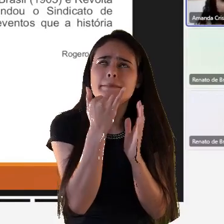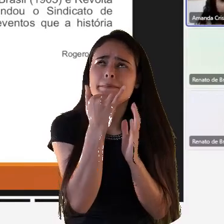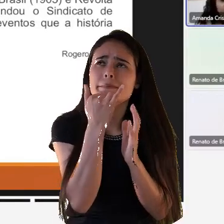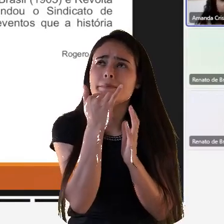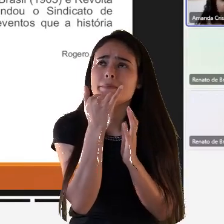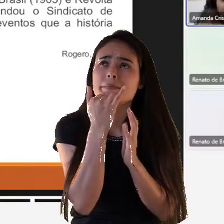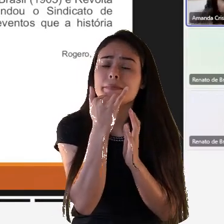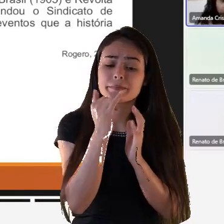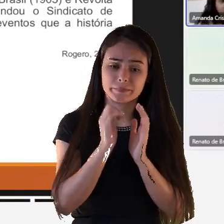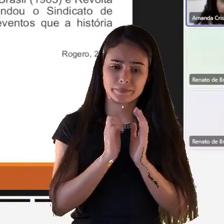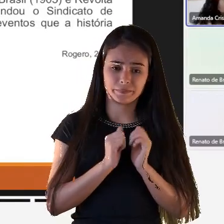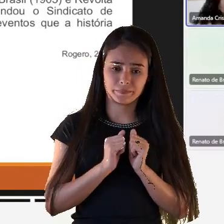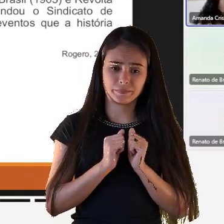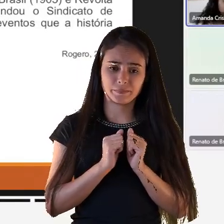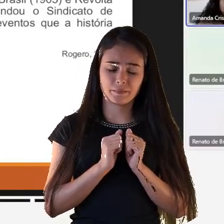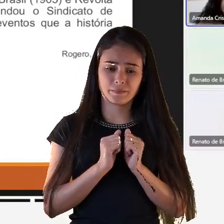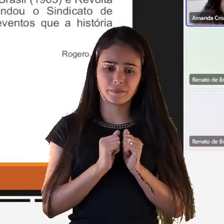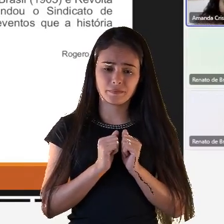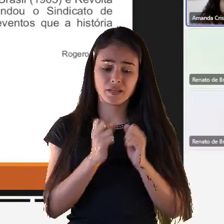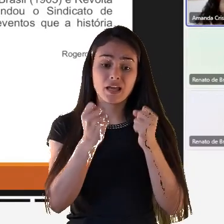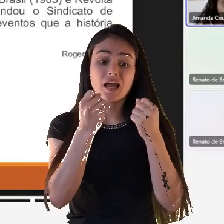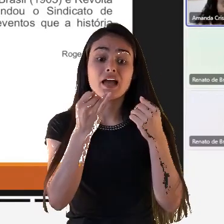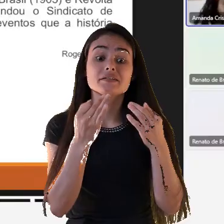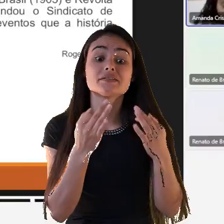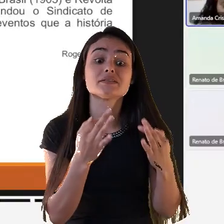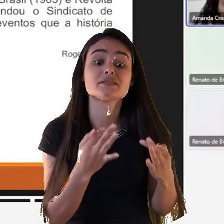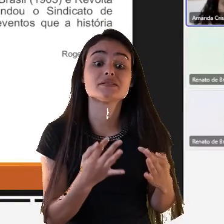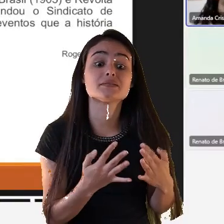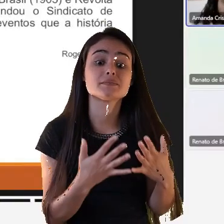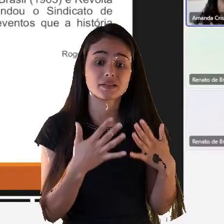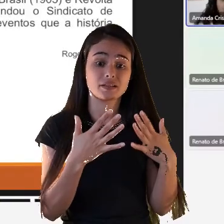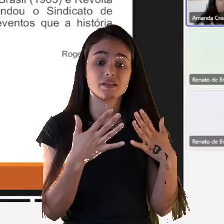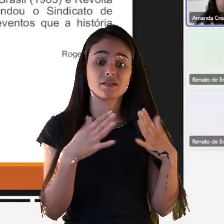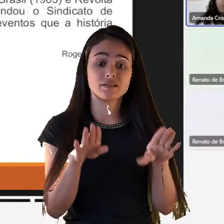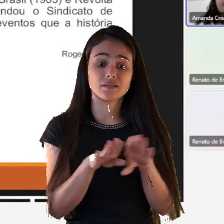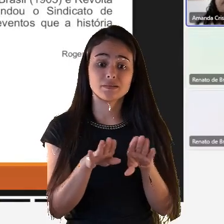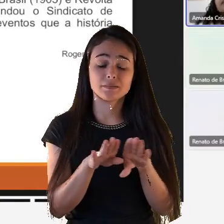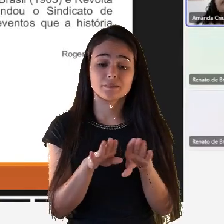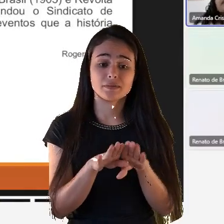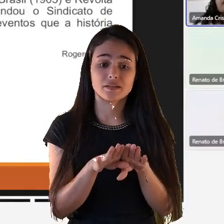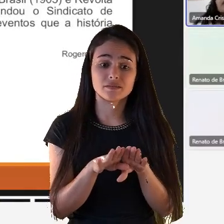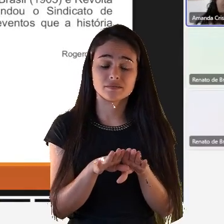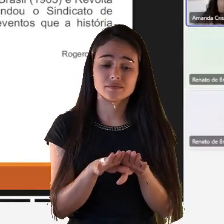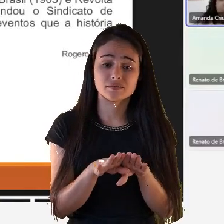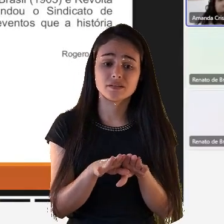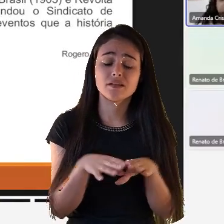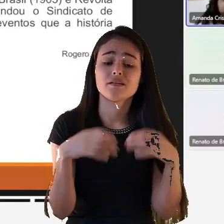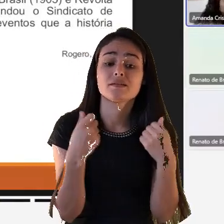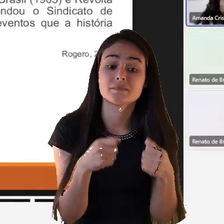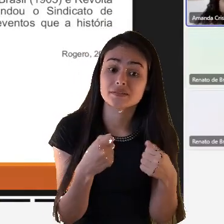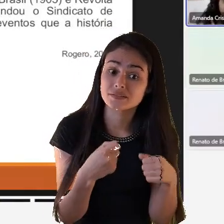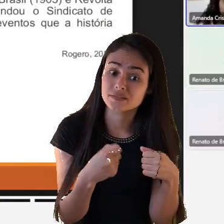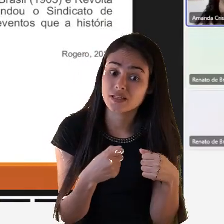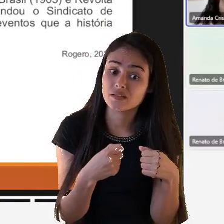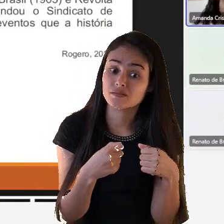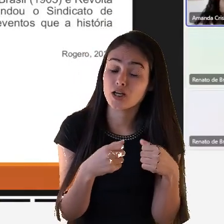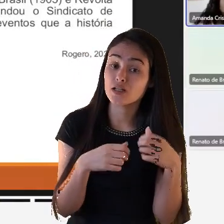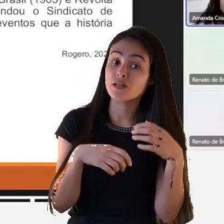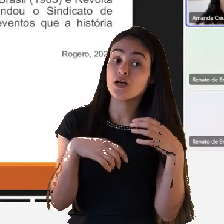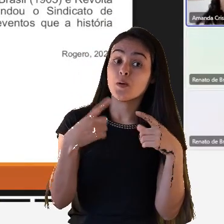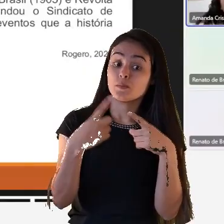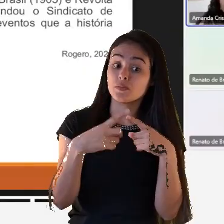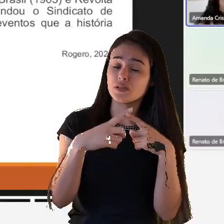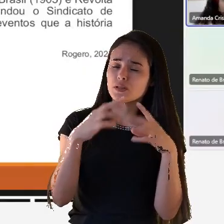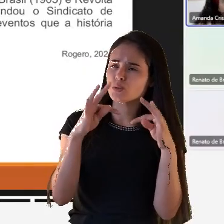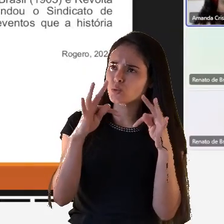um argumento religioso que era muito importante na época, esse argumento, né? E dizia que toda pessoa,